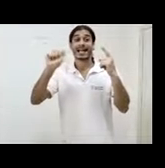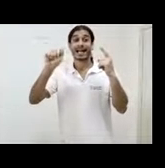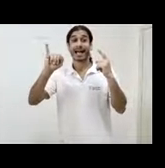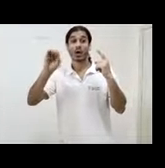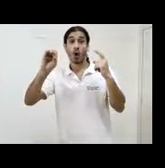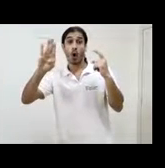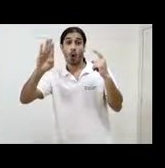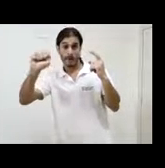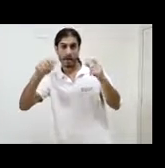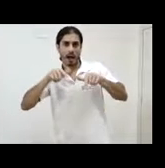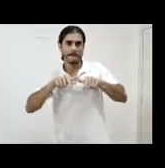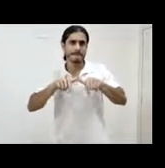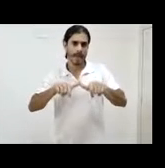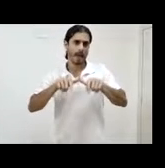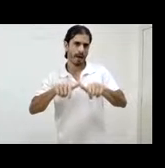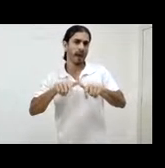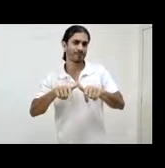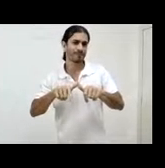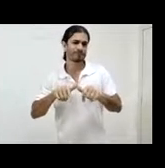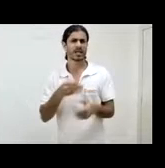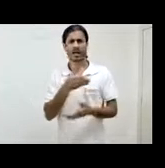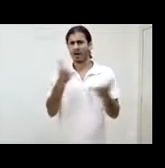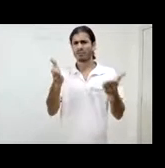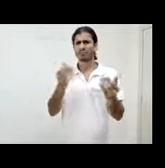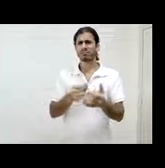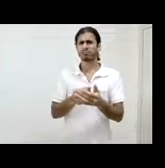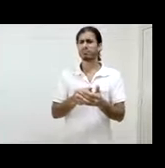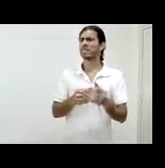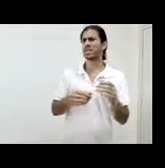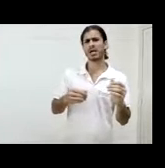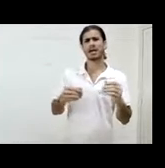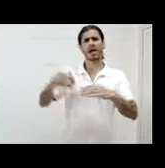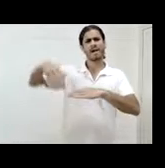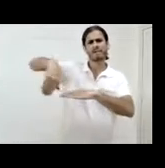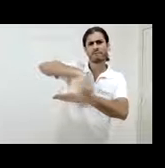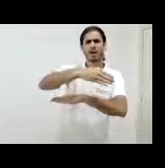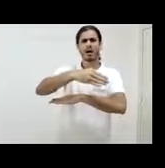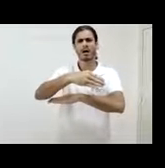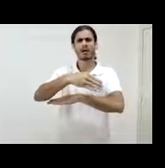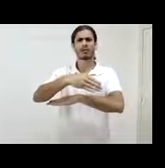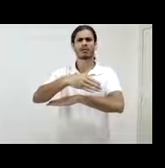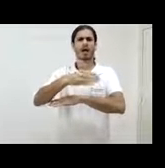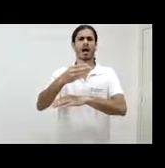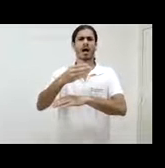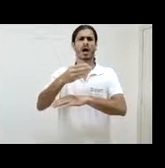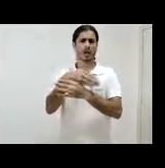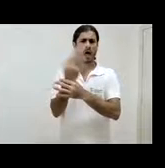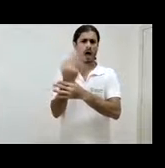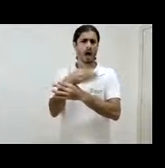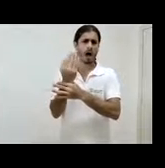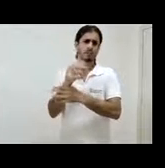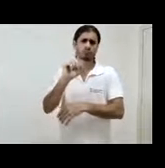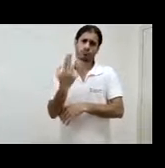Então, em Vitória, não sei quem já andou de táxi, de Uber, ou, sempre nos